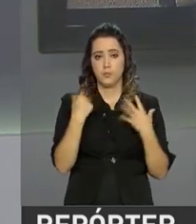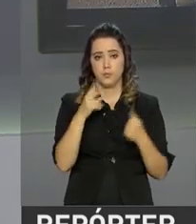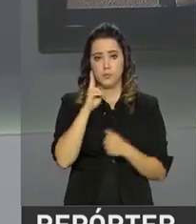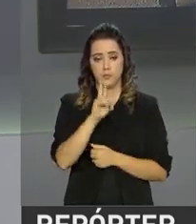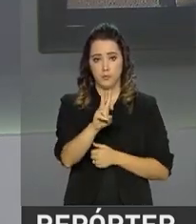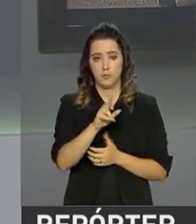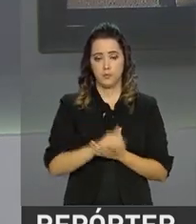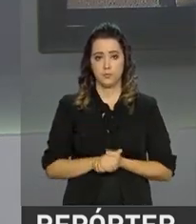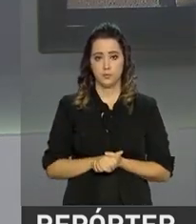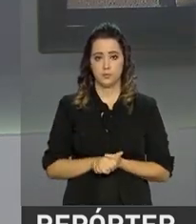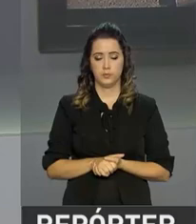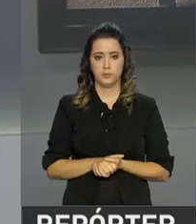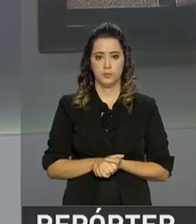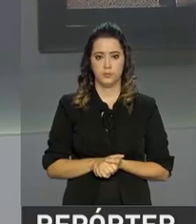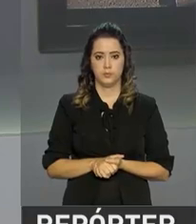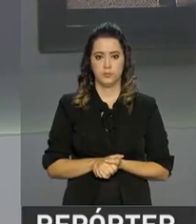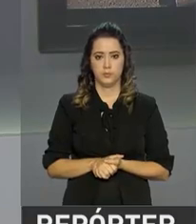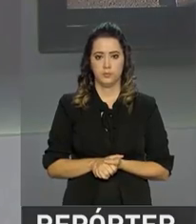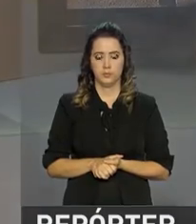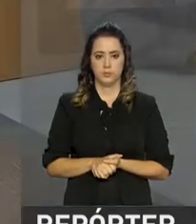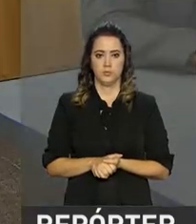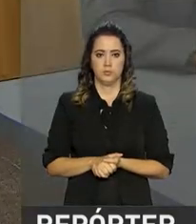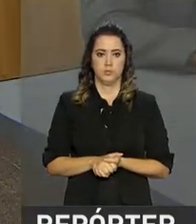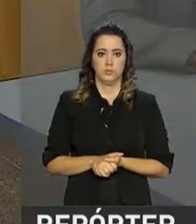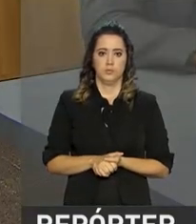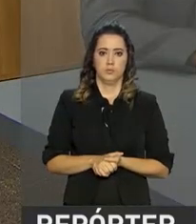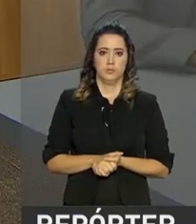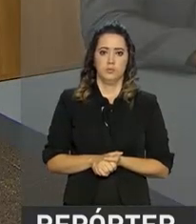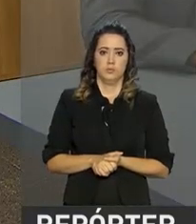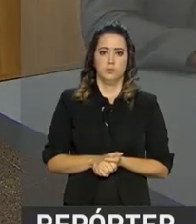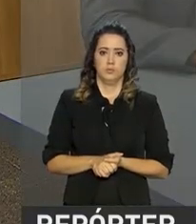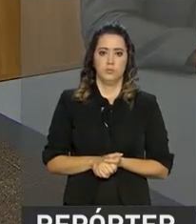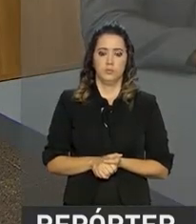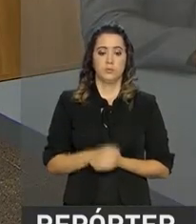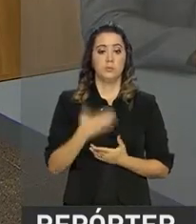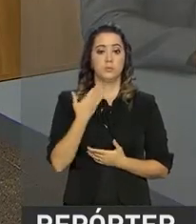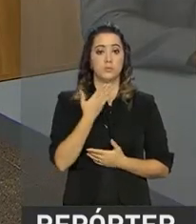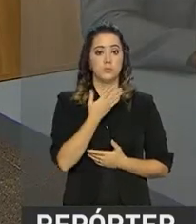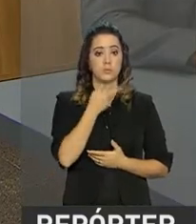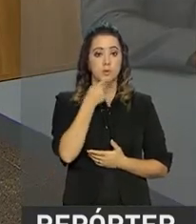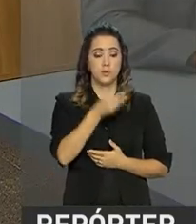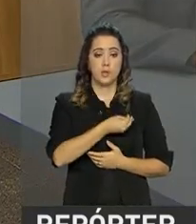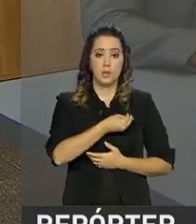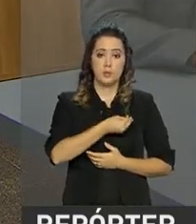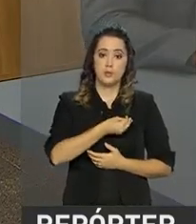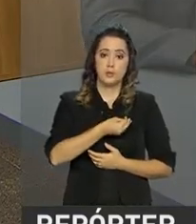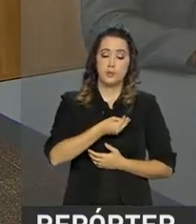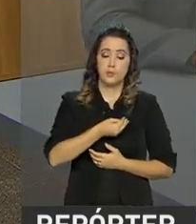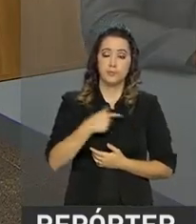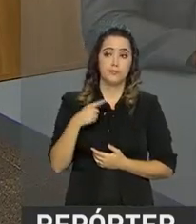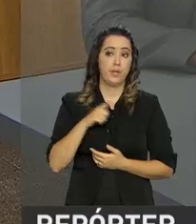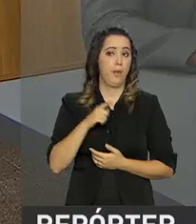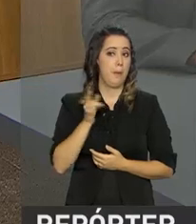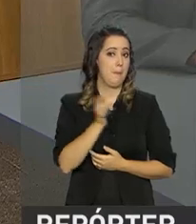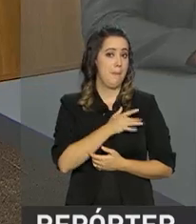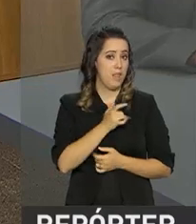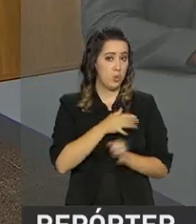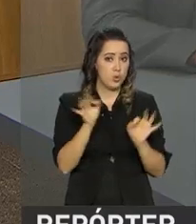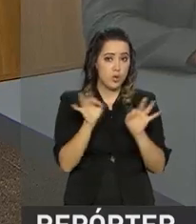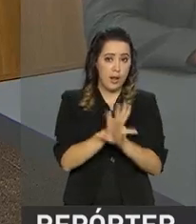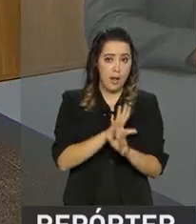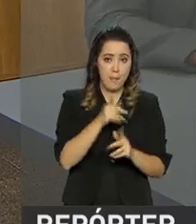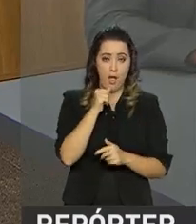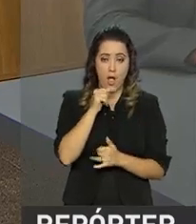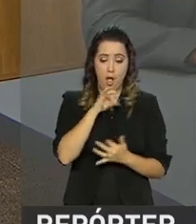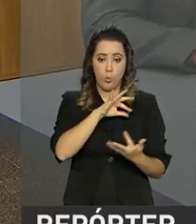vamos acompanhar cidades do mundo né e hoje se vive o medo de realmente acabar a água no planeta como é que o fórum pode